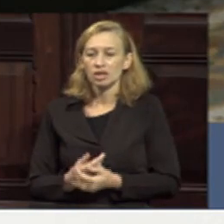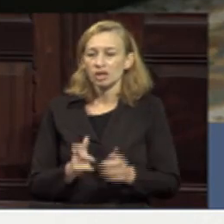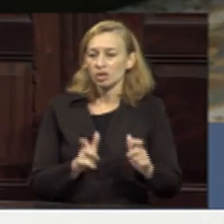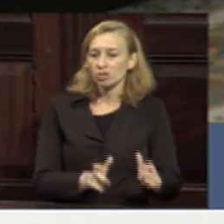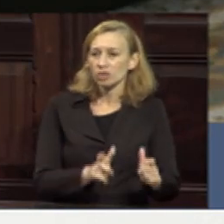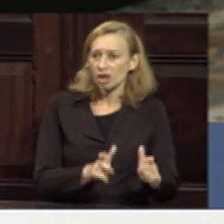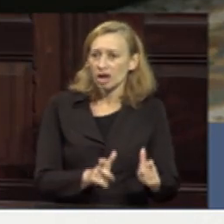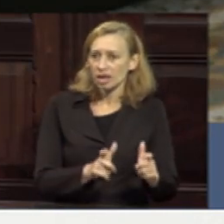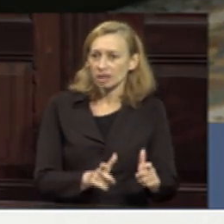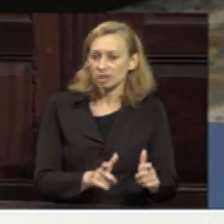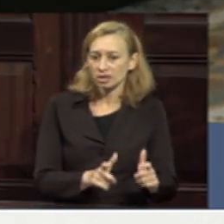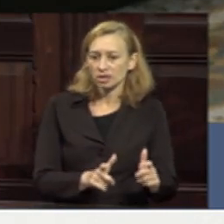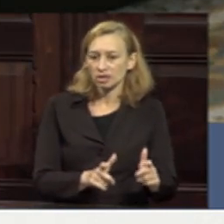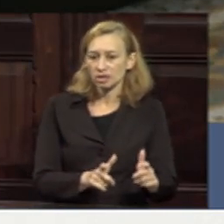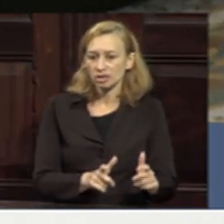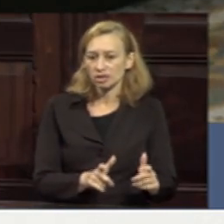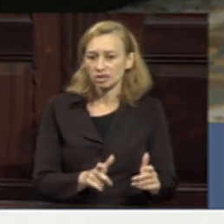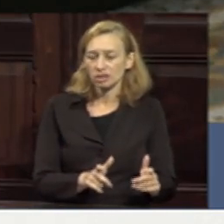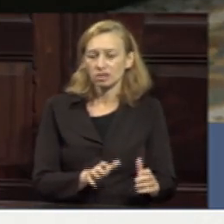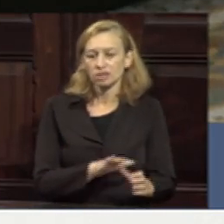que